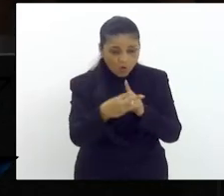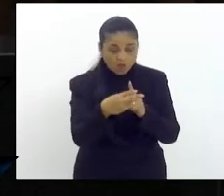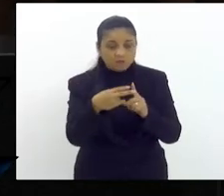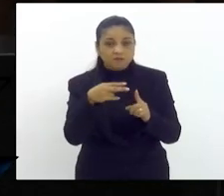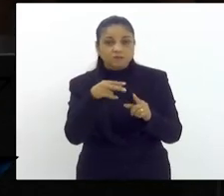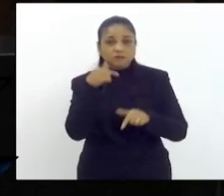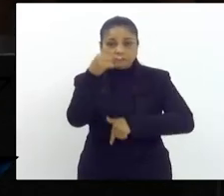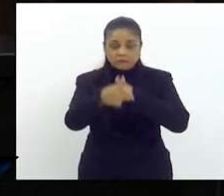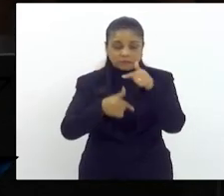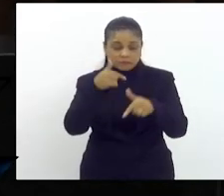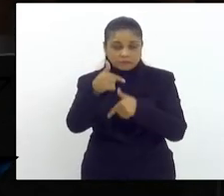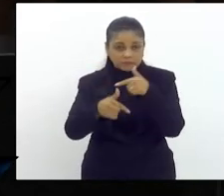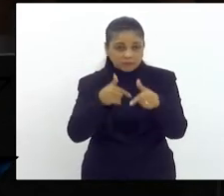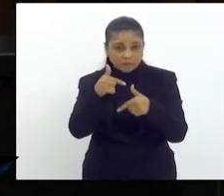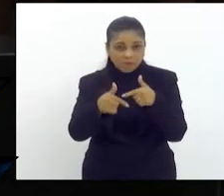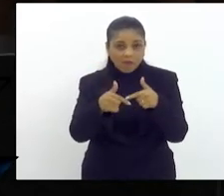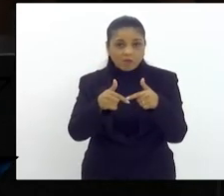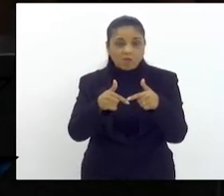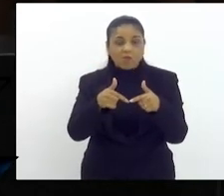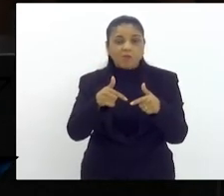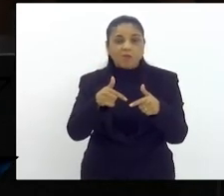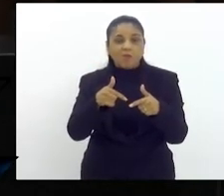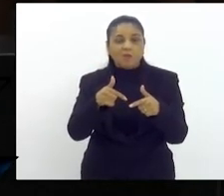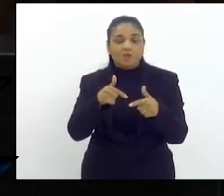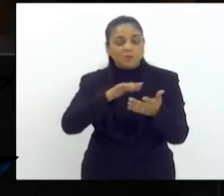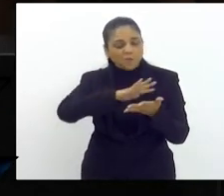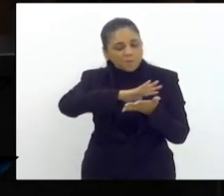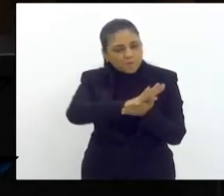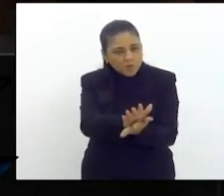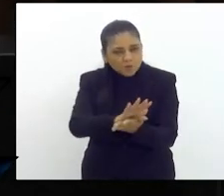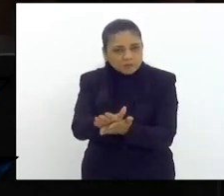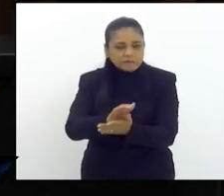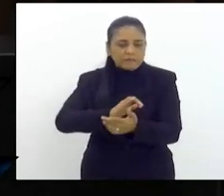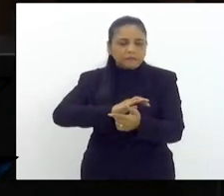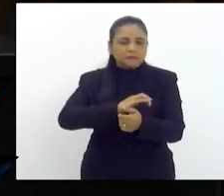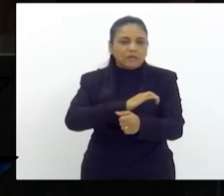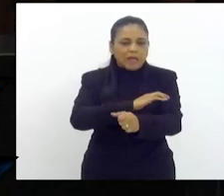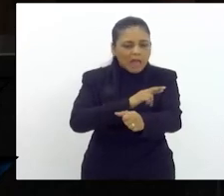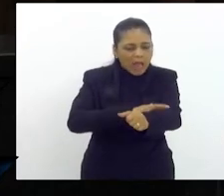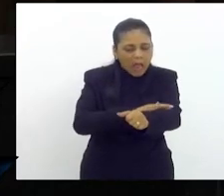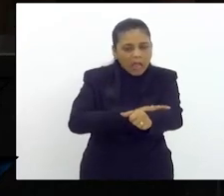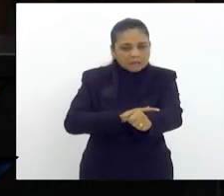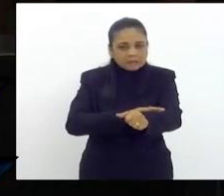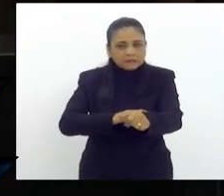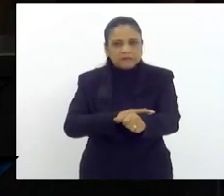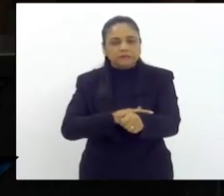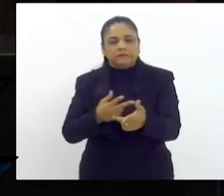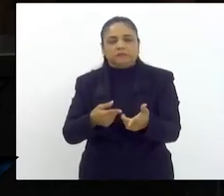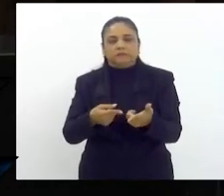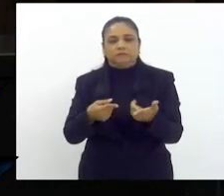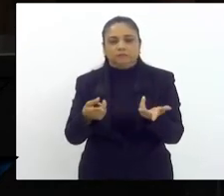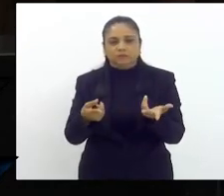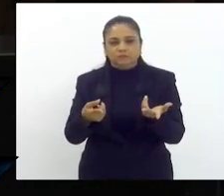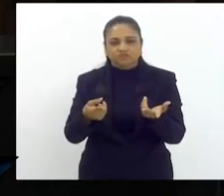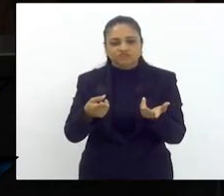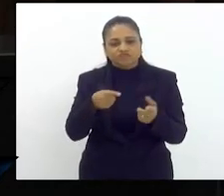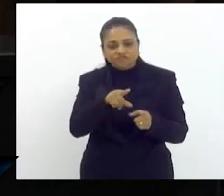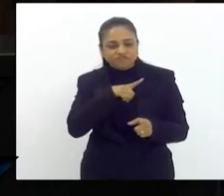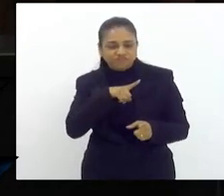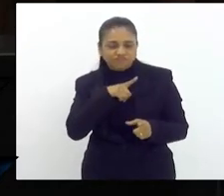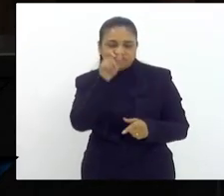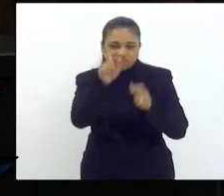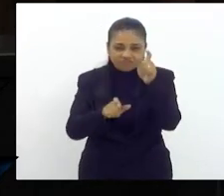mercado de trabalho também pela lógica do preconceito do racismo da misoginia a gente tem aí essas mulheres